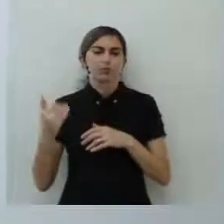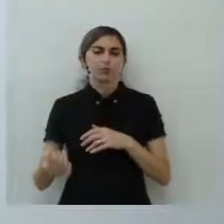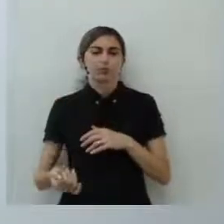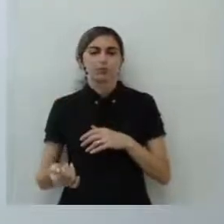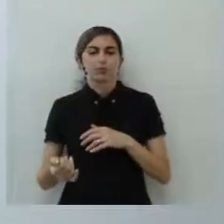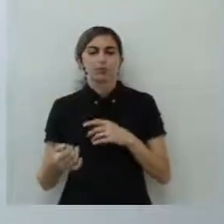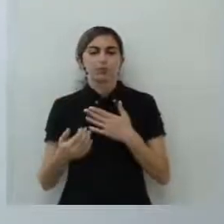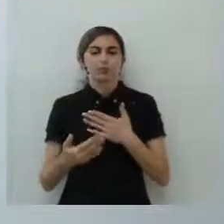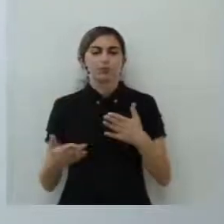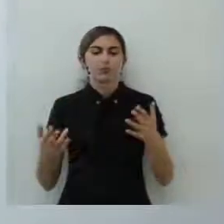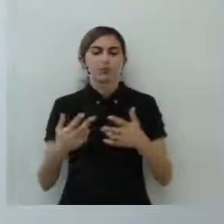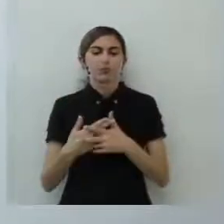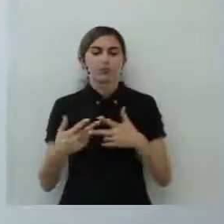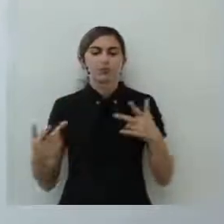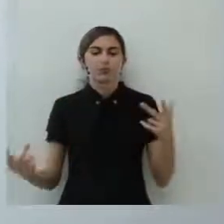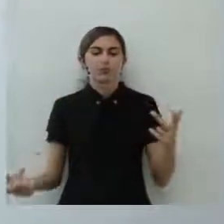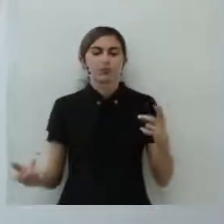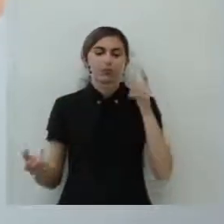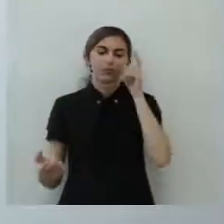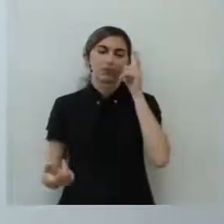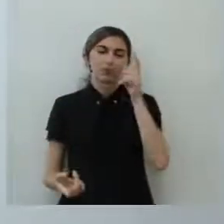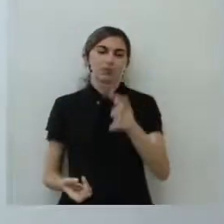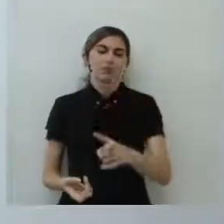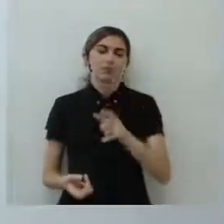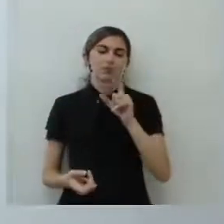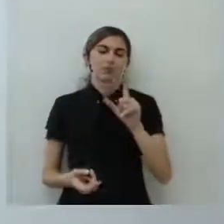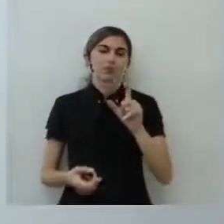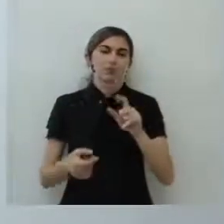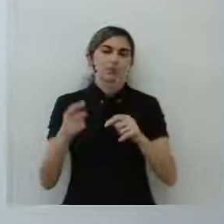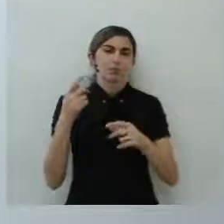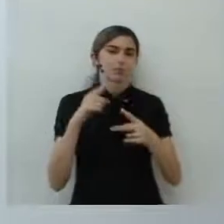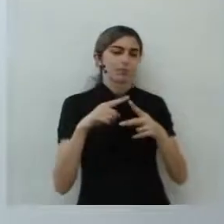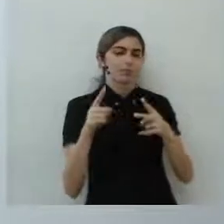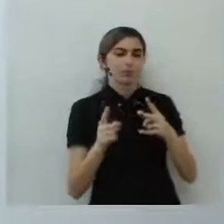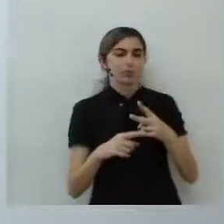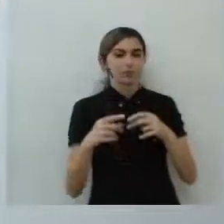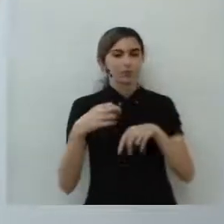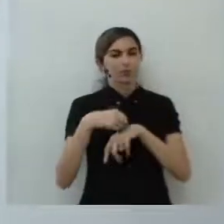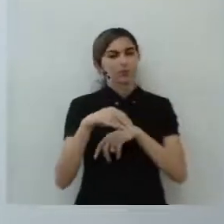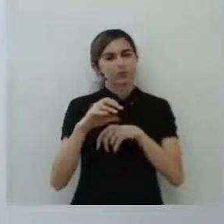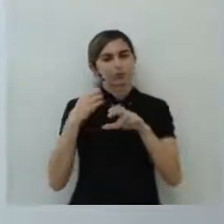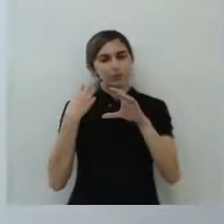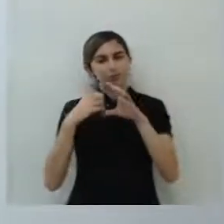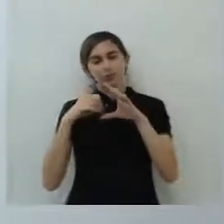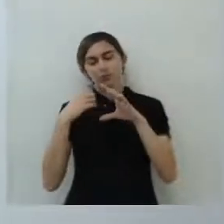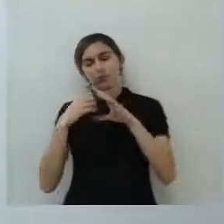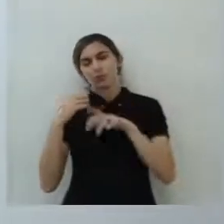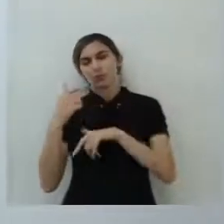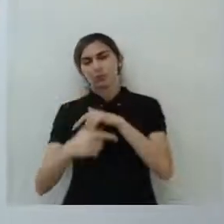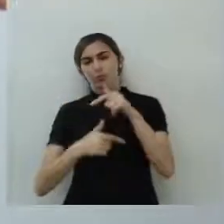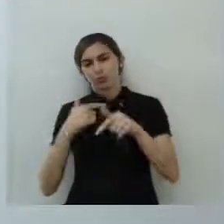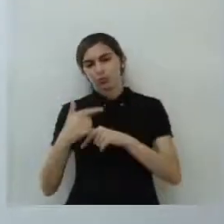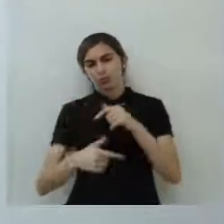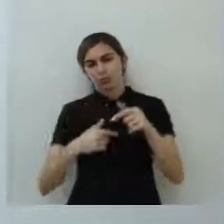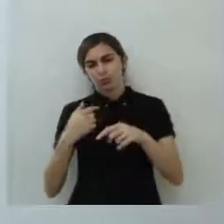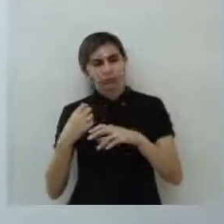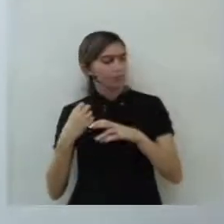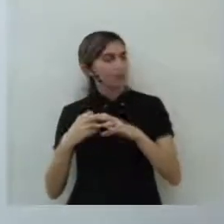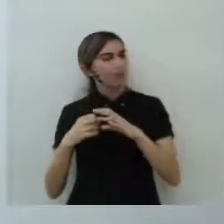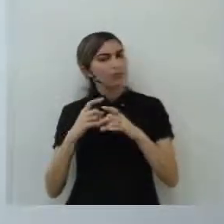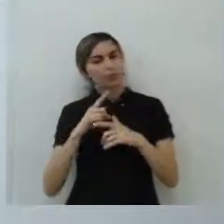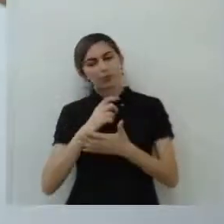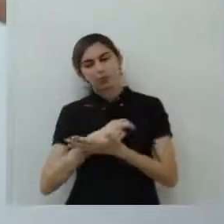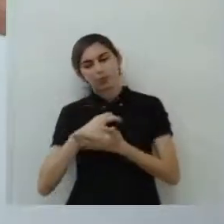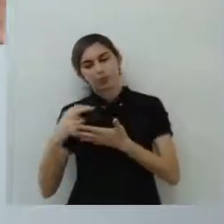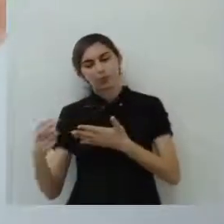sucesso. E uma coisa interessante, Chacrinha ele tem duas passagens pela Globo. Ele trabalha na Globo, ele